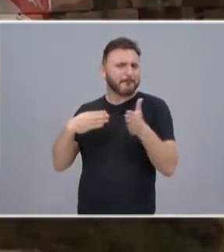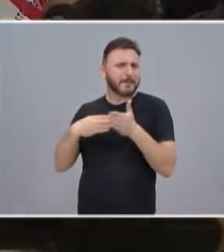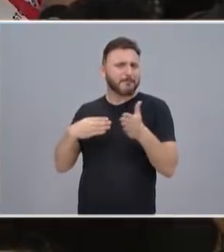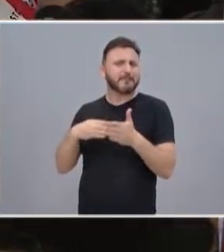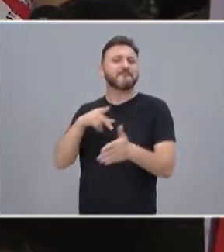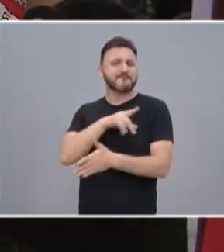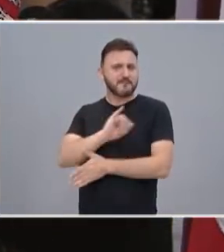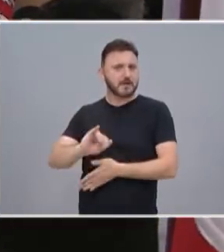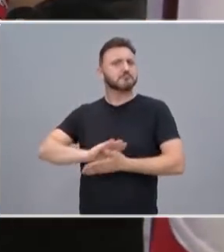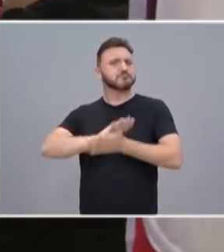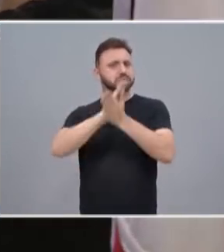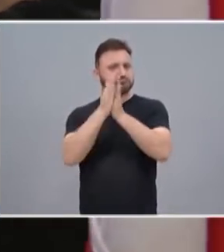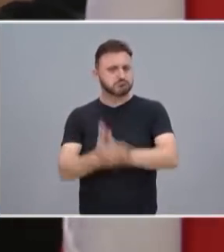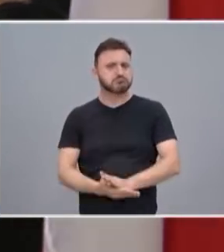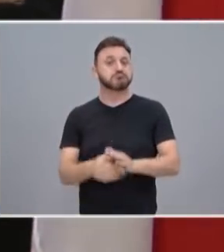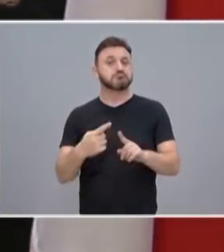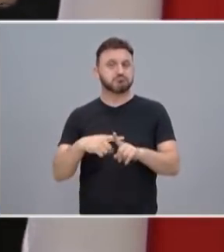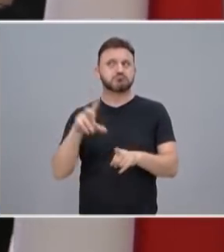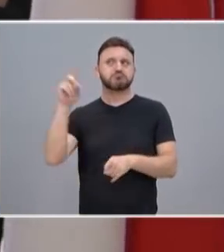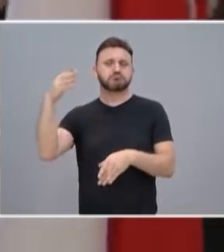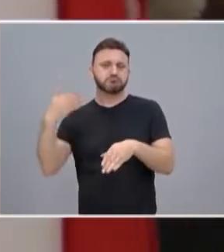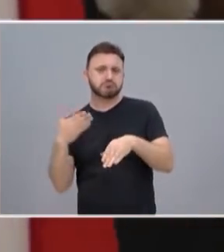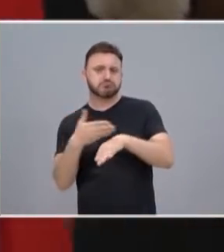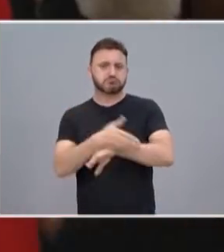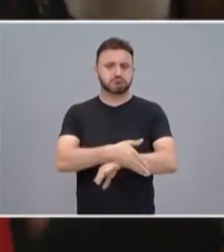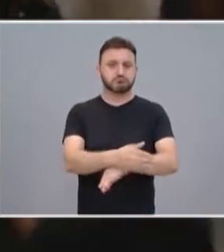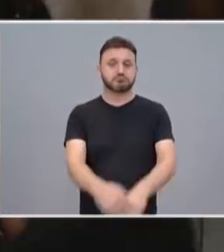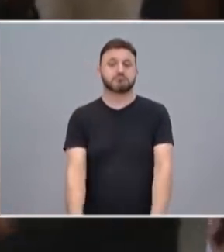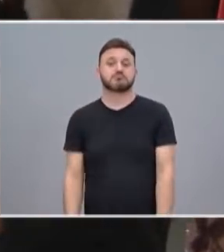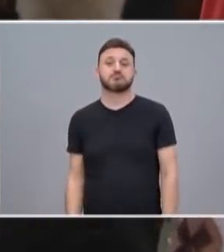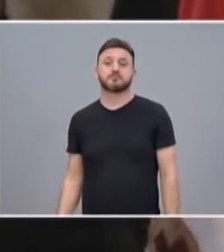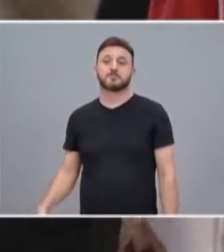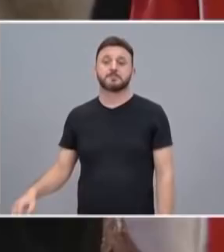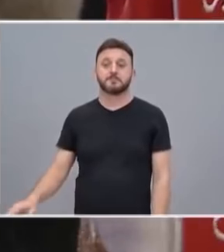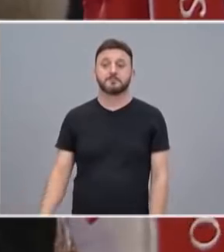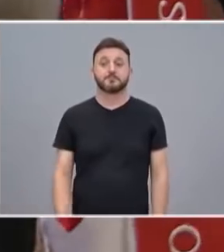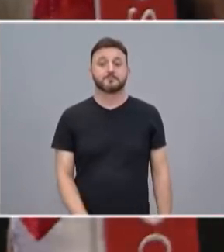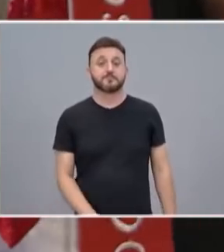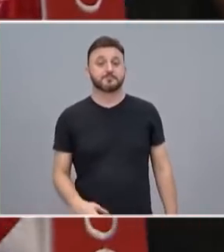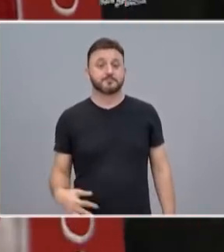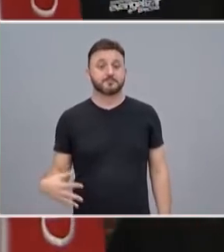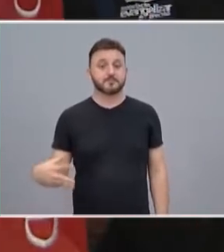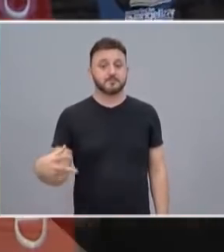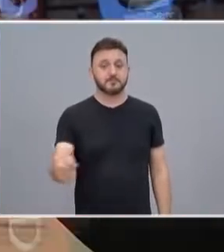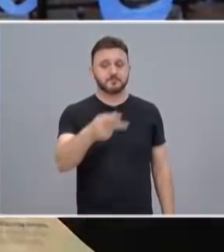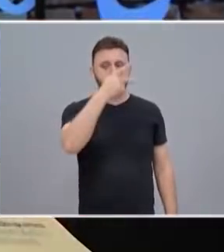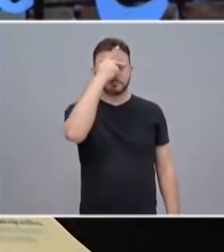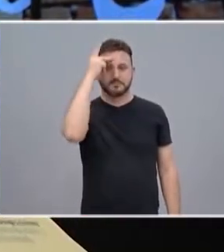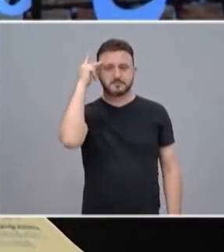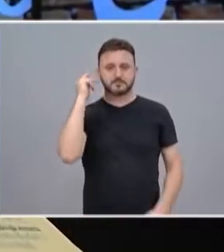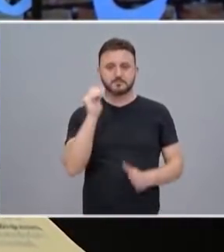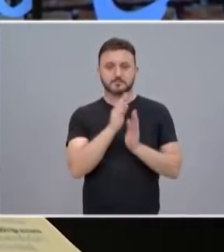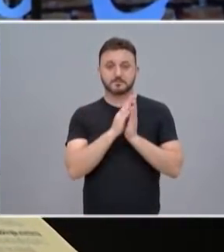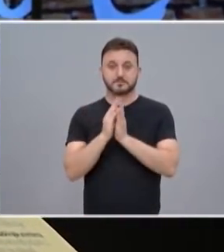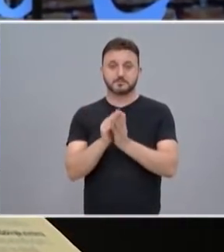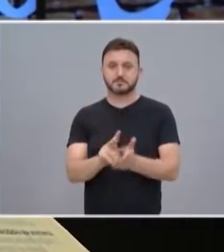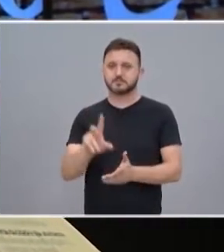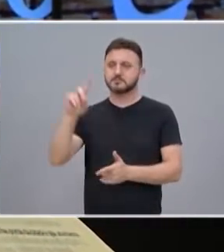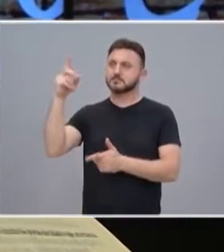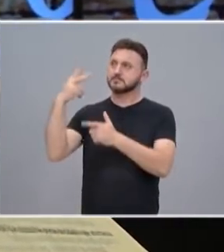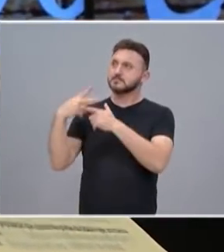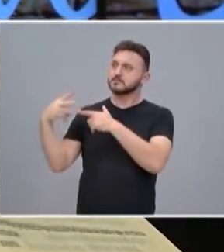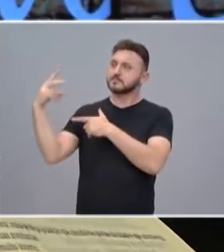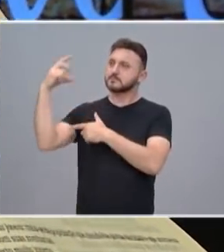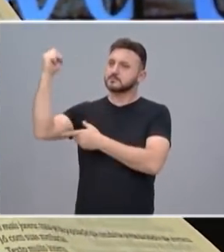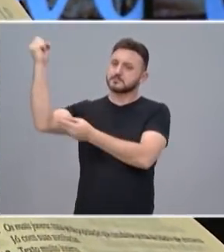que adentrar, pois aquele que ora em Deus alcançou a